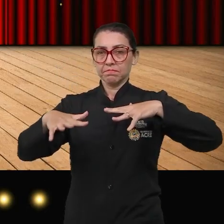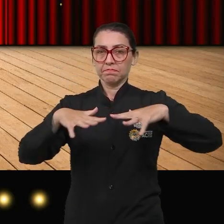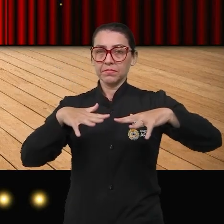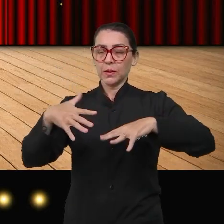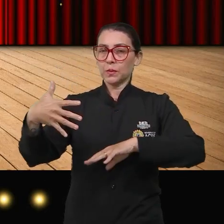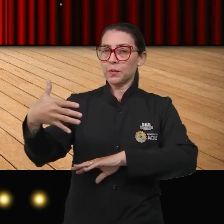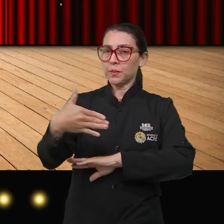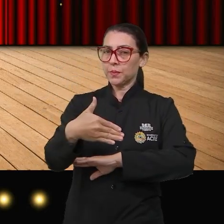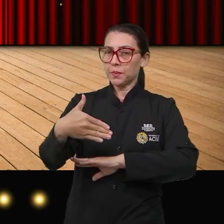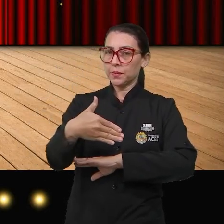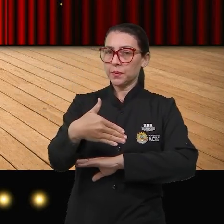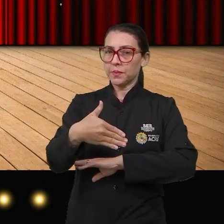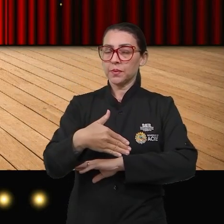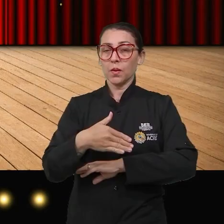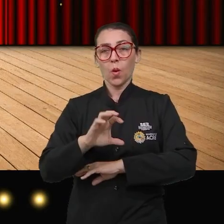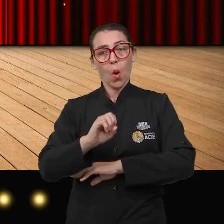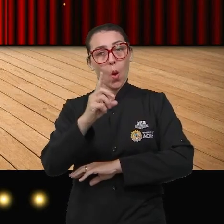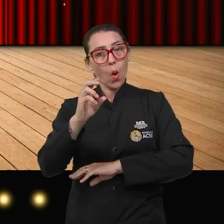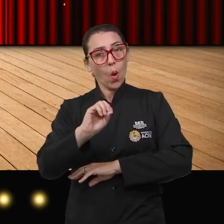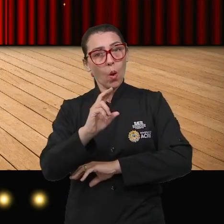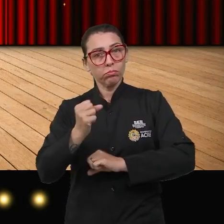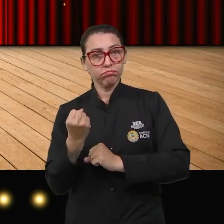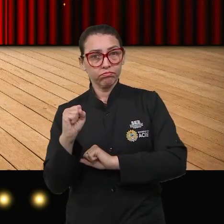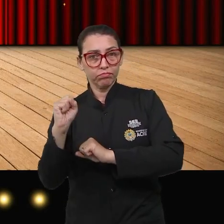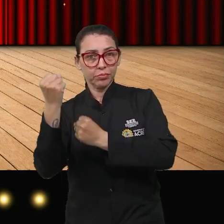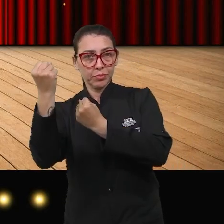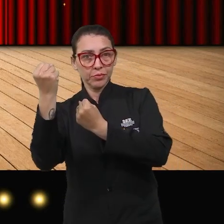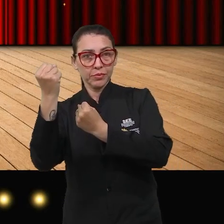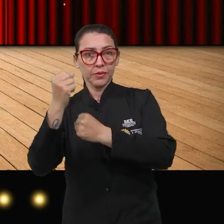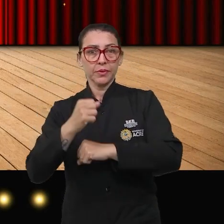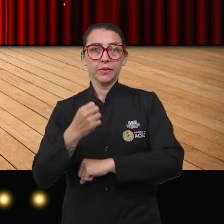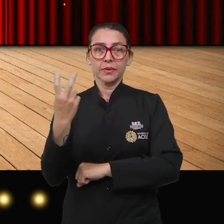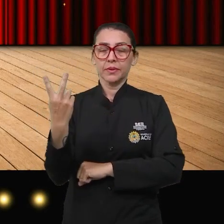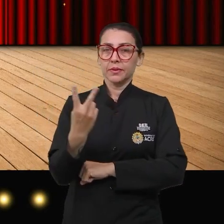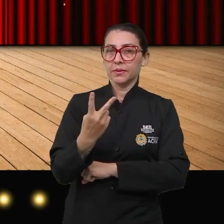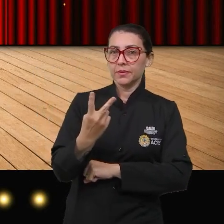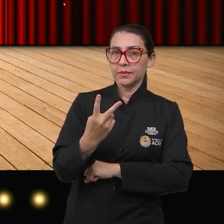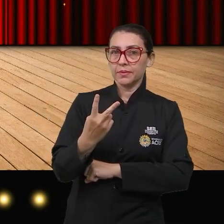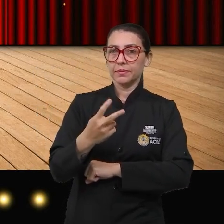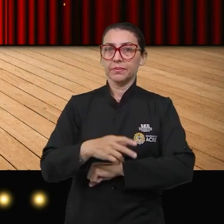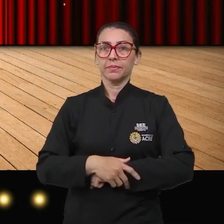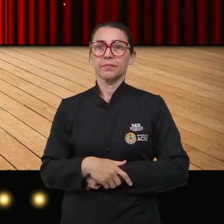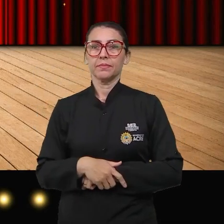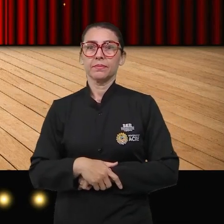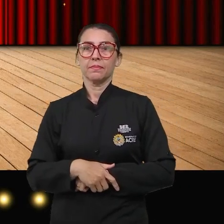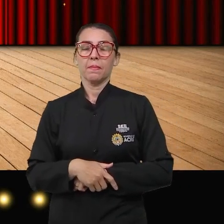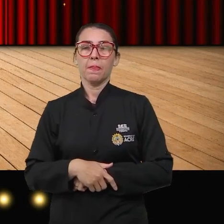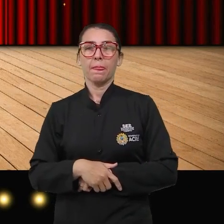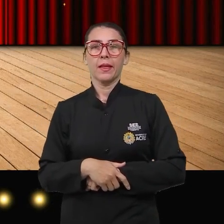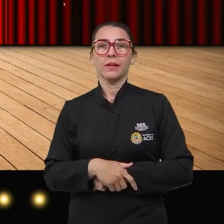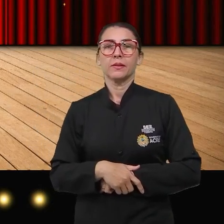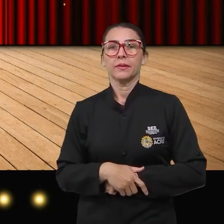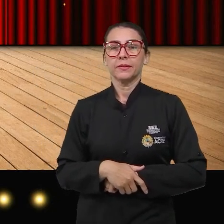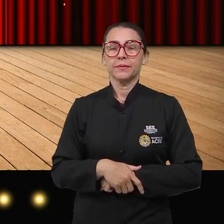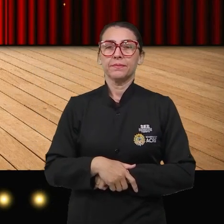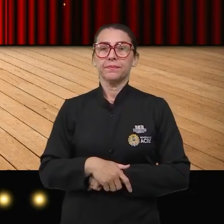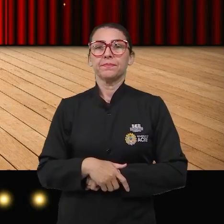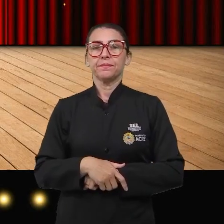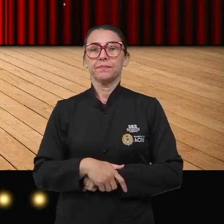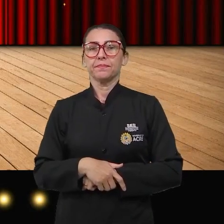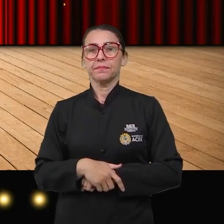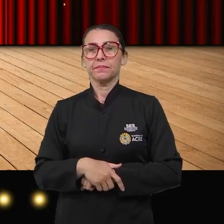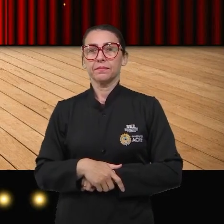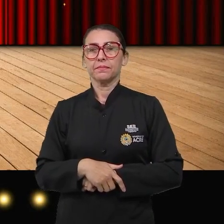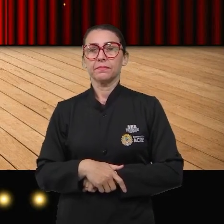tempo, movimento e intensidade. Vamos agora para a próxima. Nossa questão número 2. Você